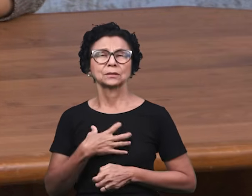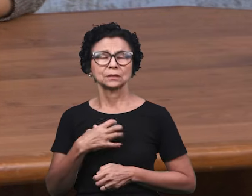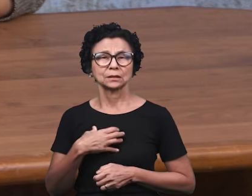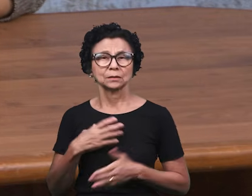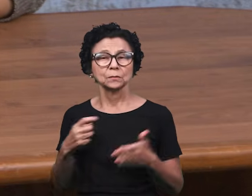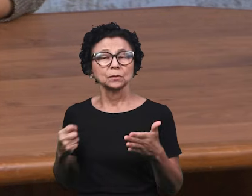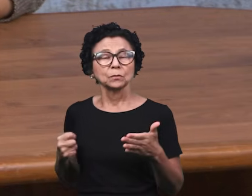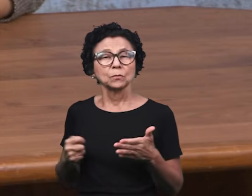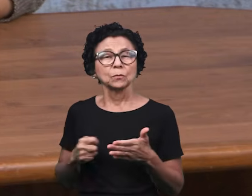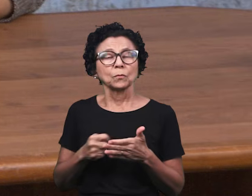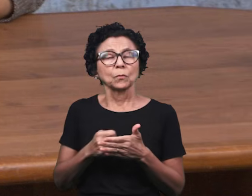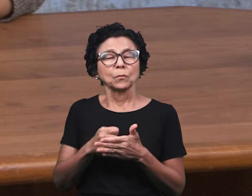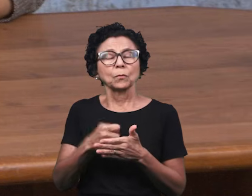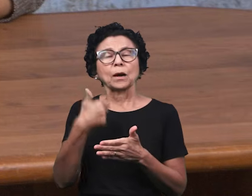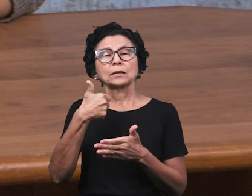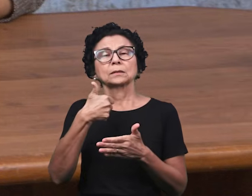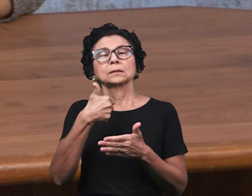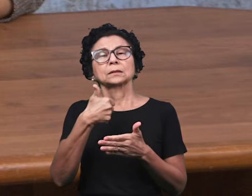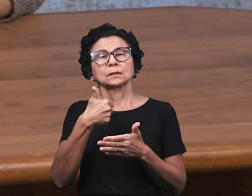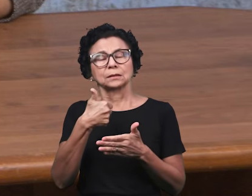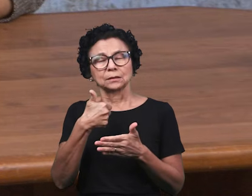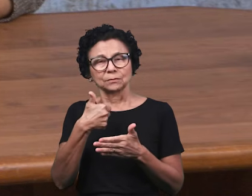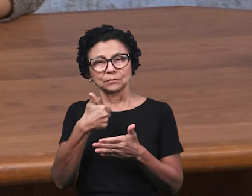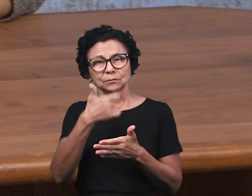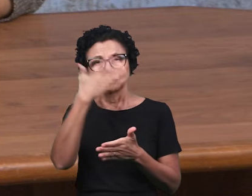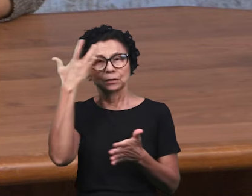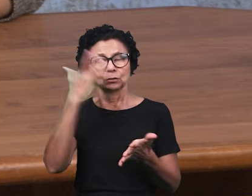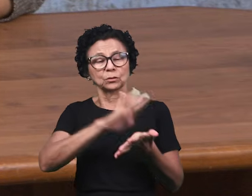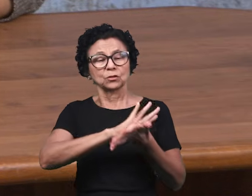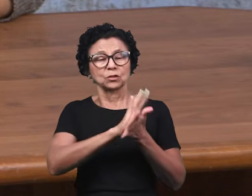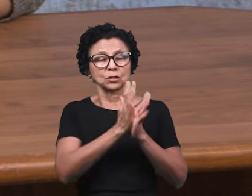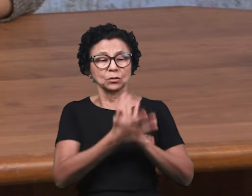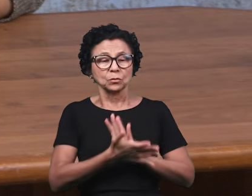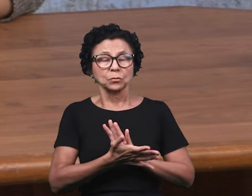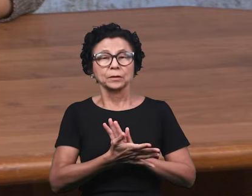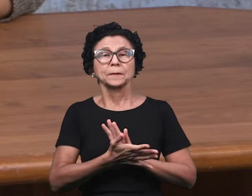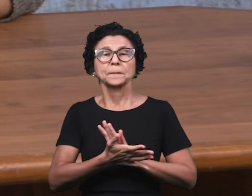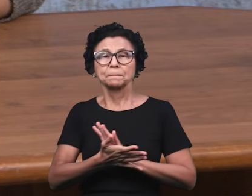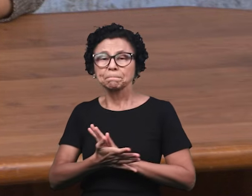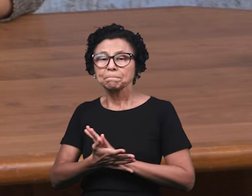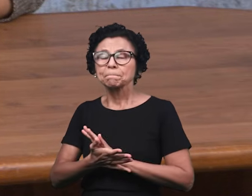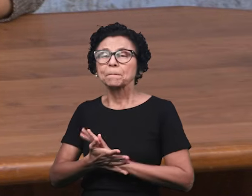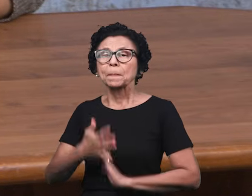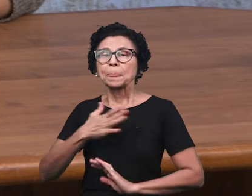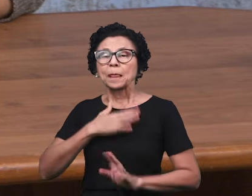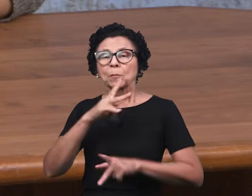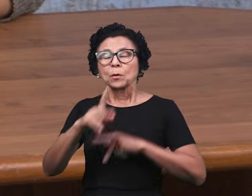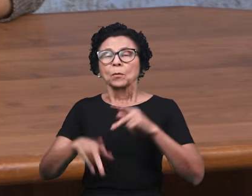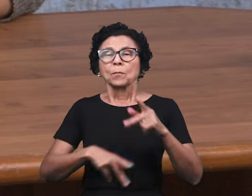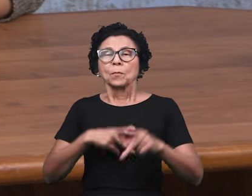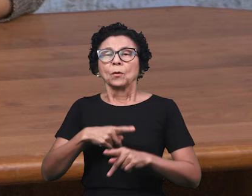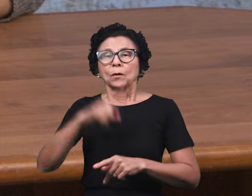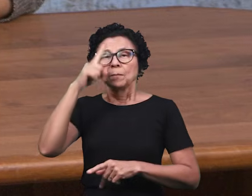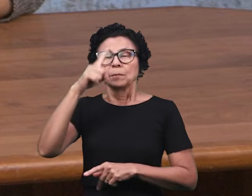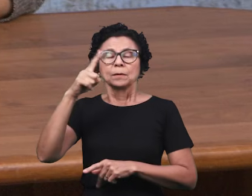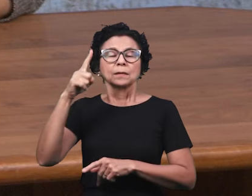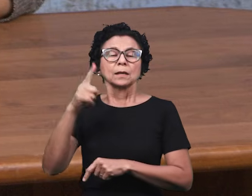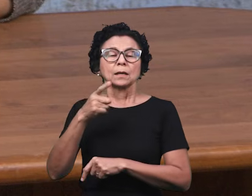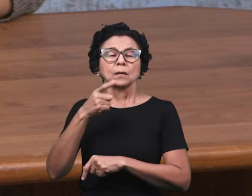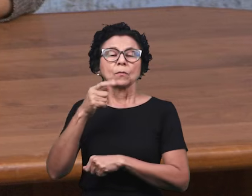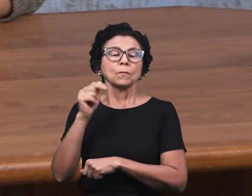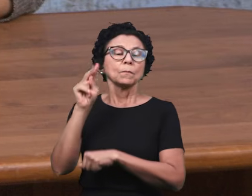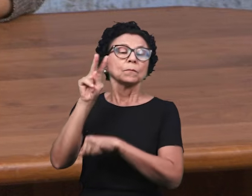sobre vós. Por torre de guarda te pus entre o meu povo, por fortaleza, para